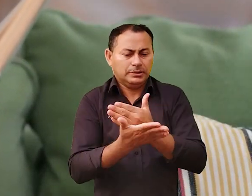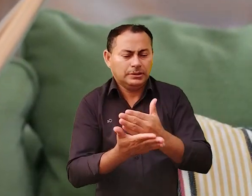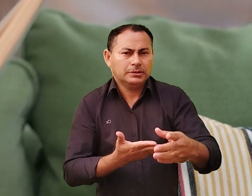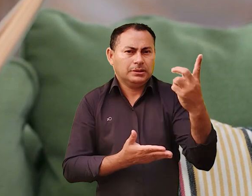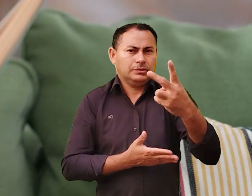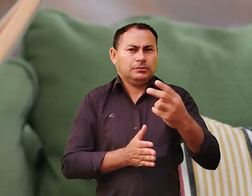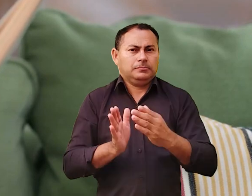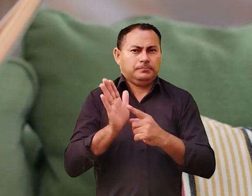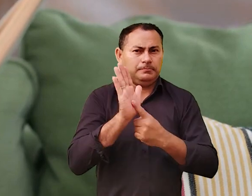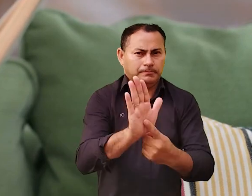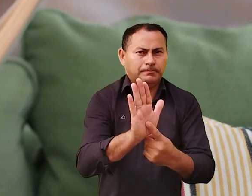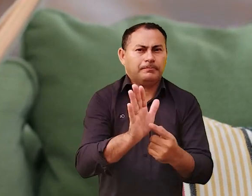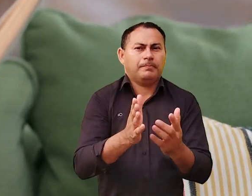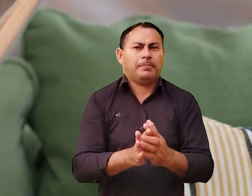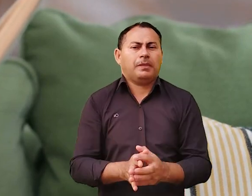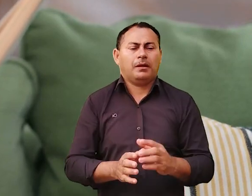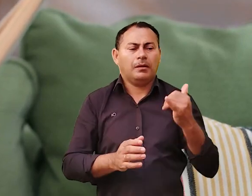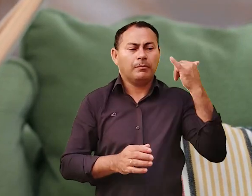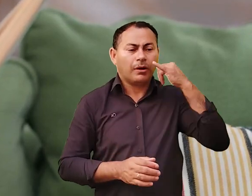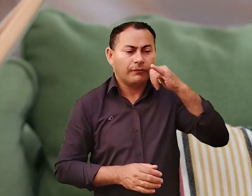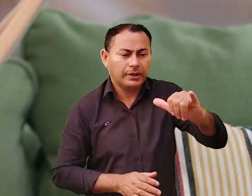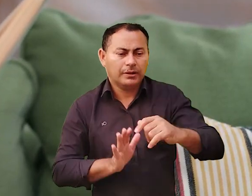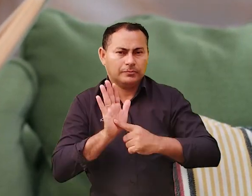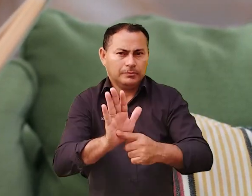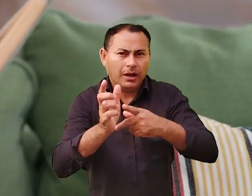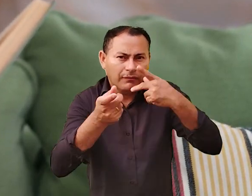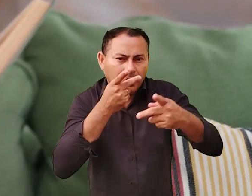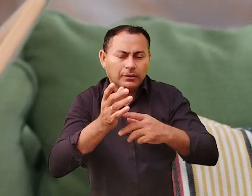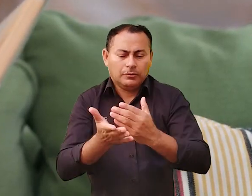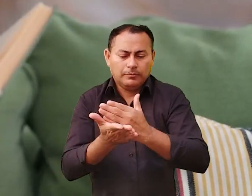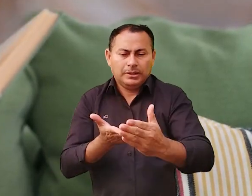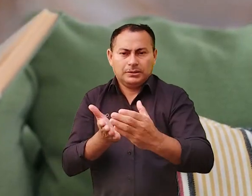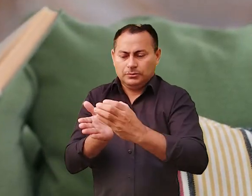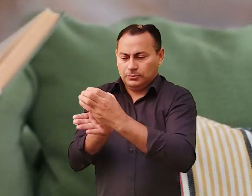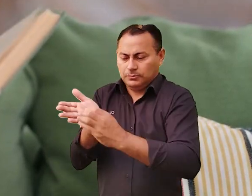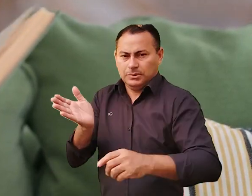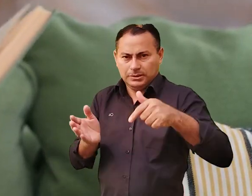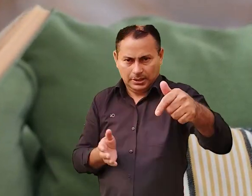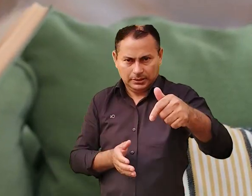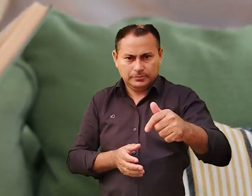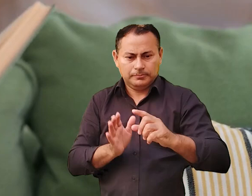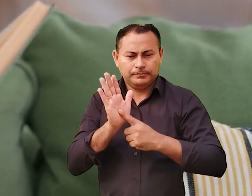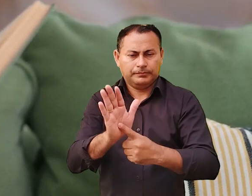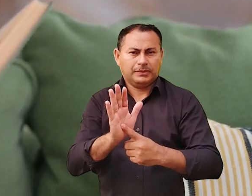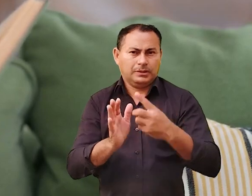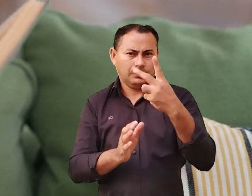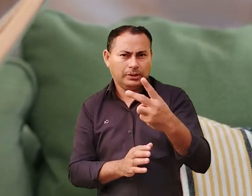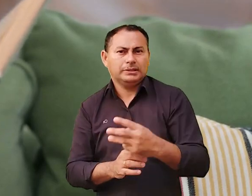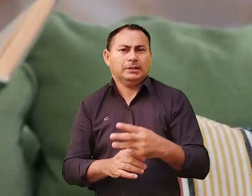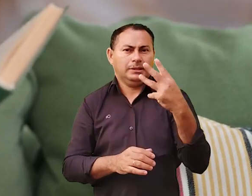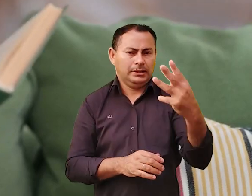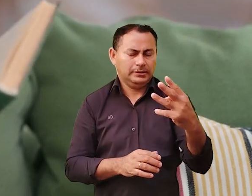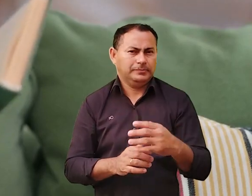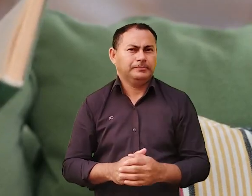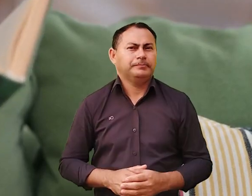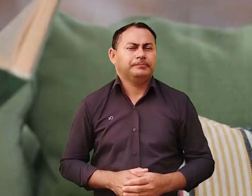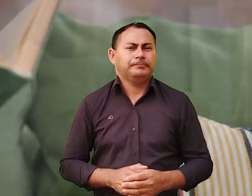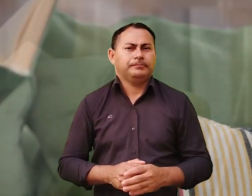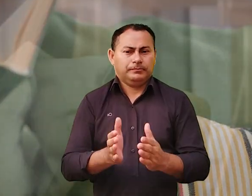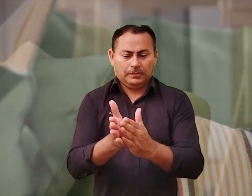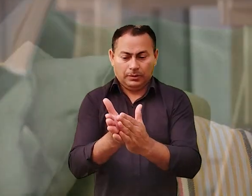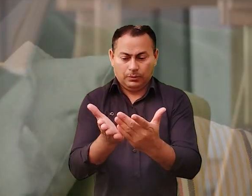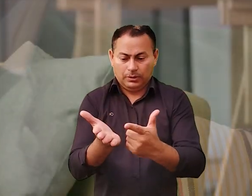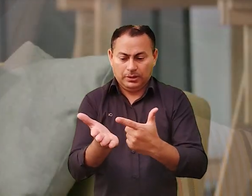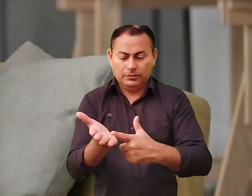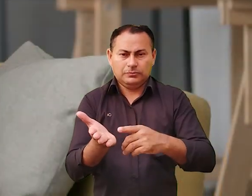início da segunda cena. As profecias que começam no capítulo 7 são parte das cenas 2 e 3. O